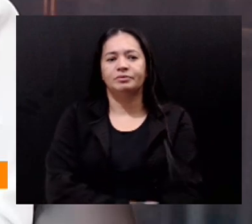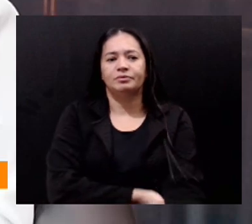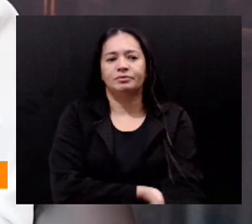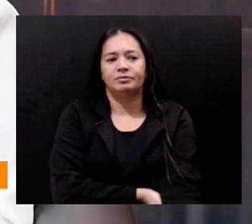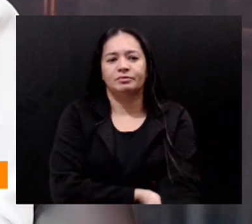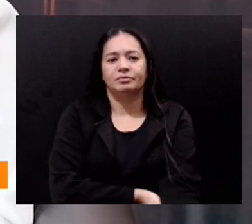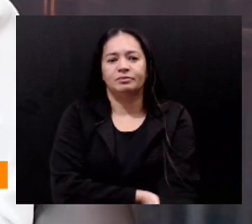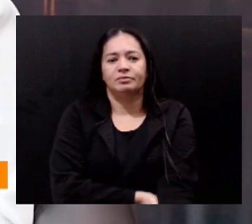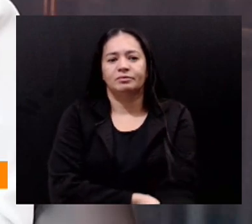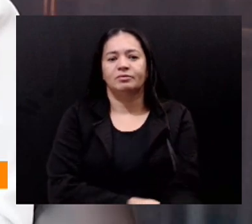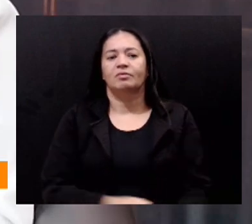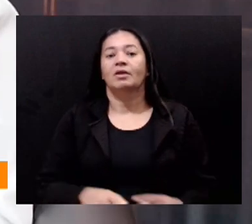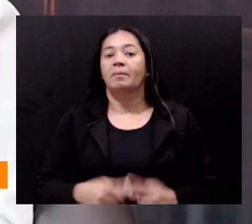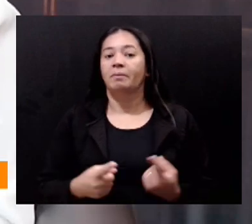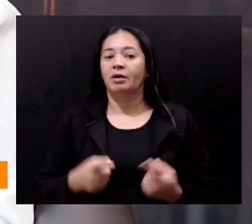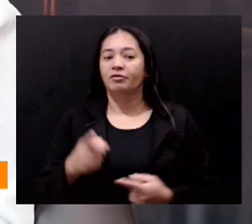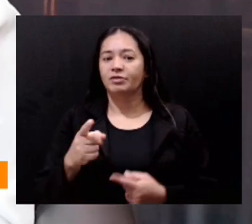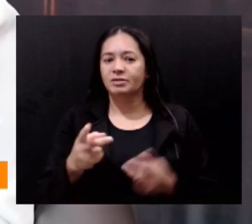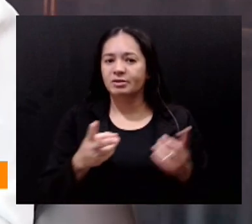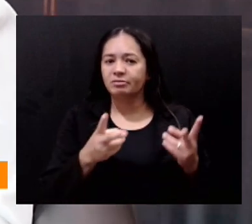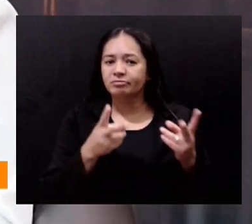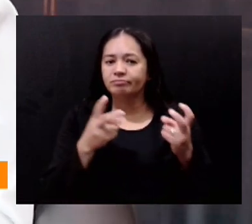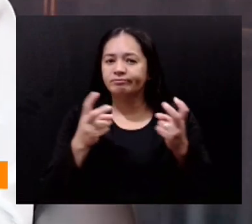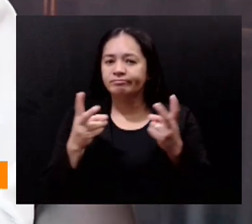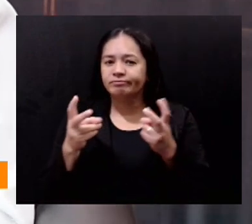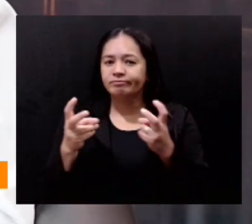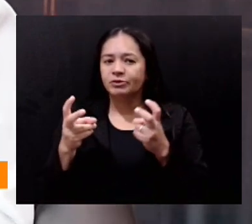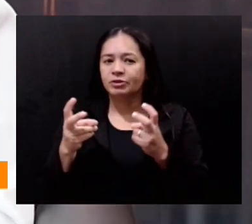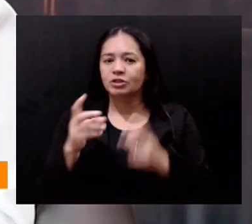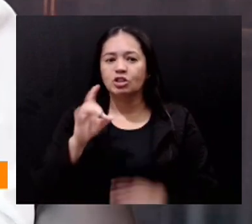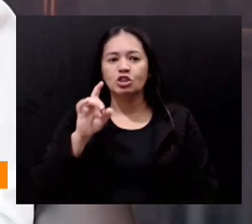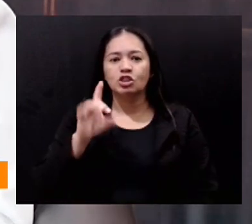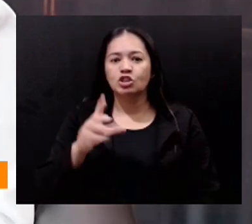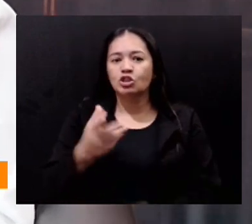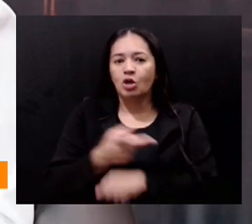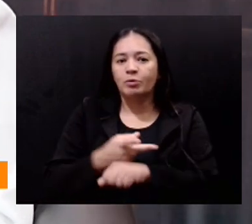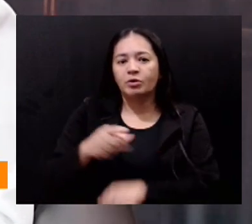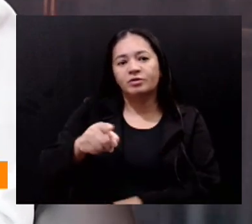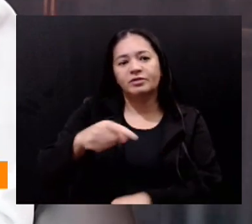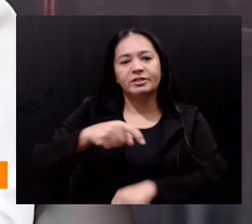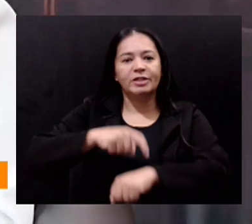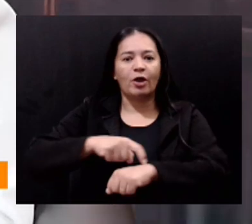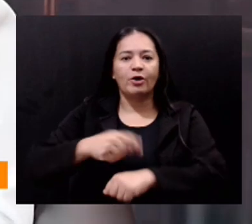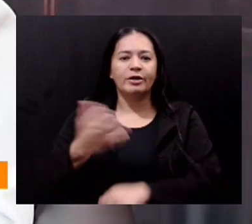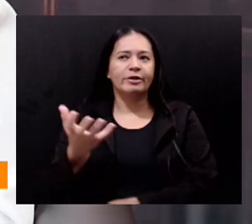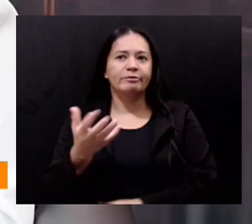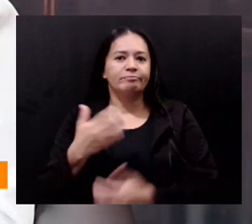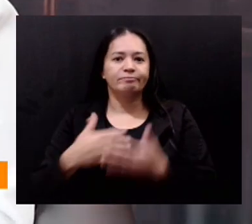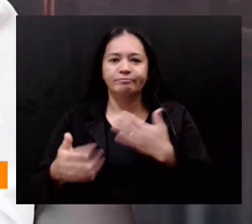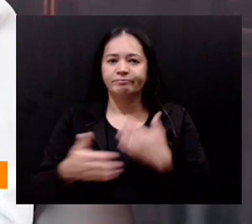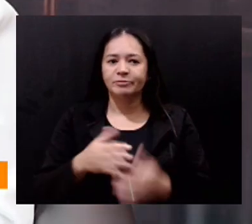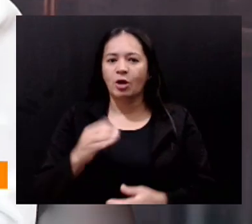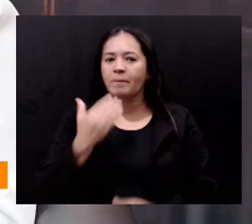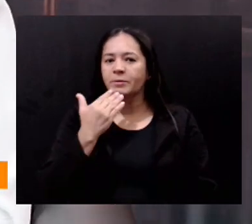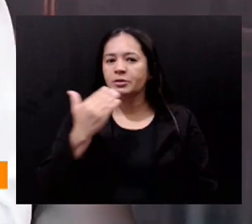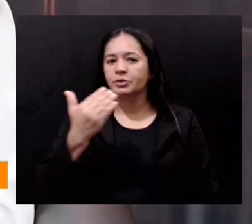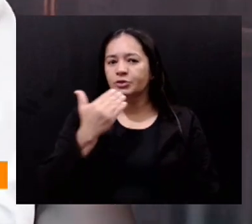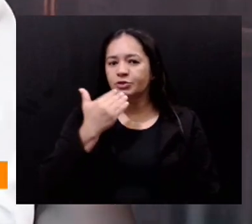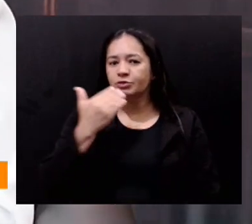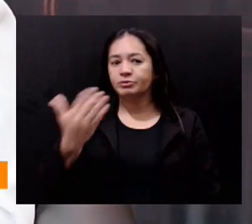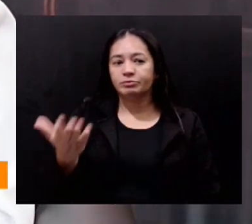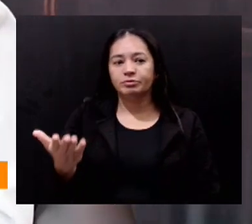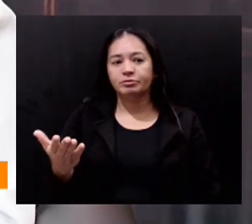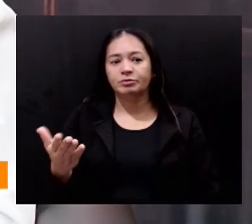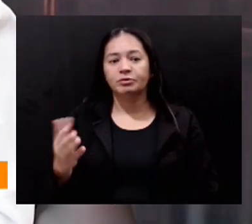vai percebendo, né, que só te procura quando tem um interesse, sempre para pedir alguma coisa, e quando você